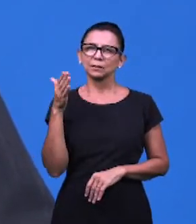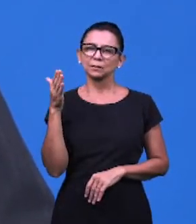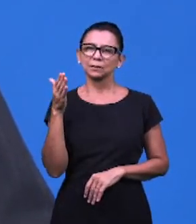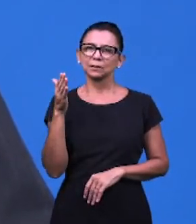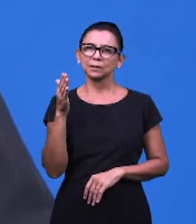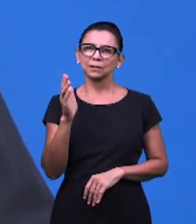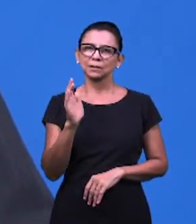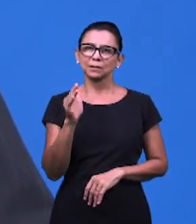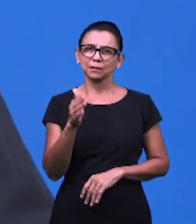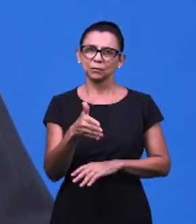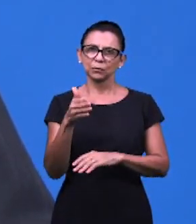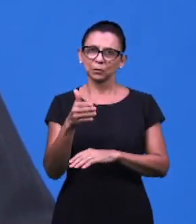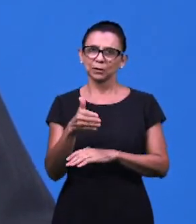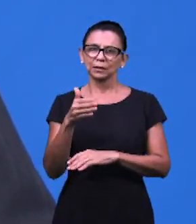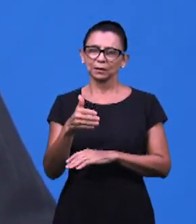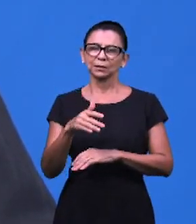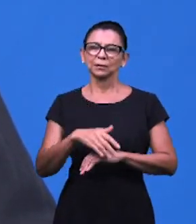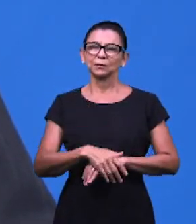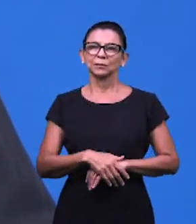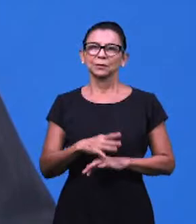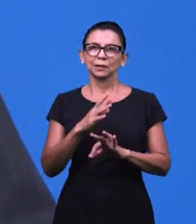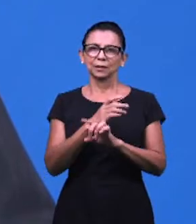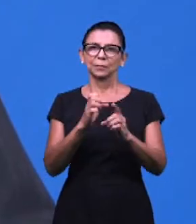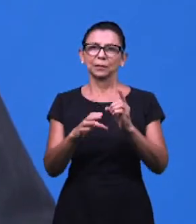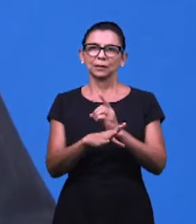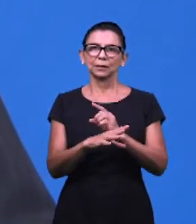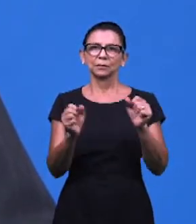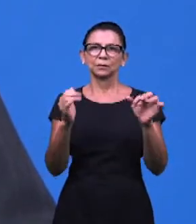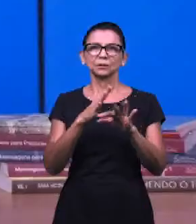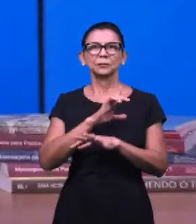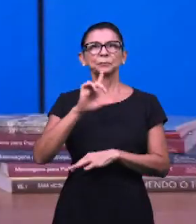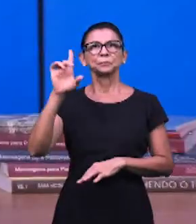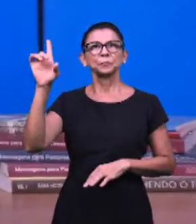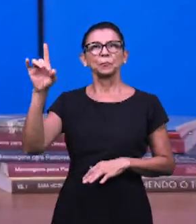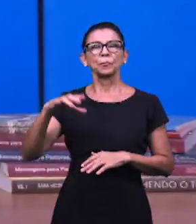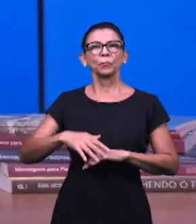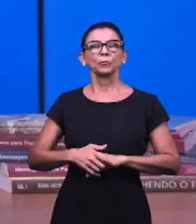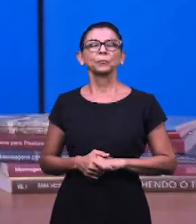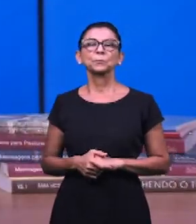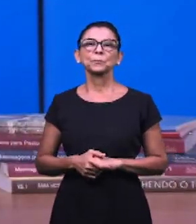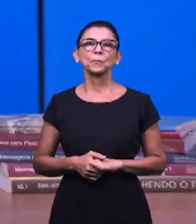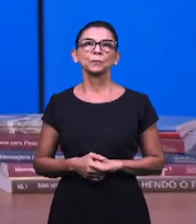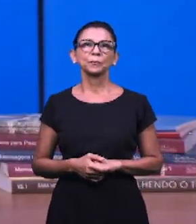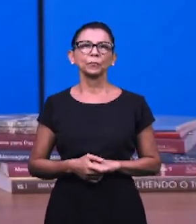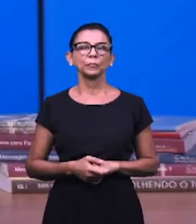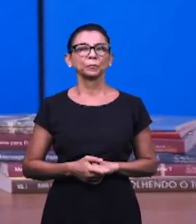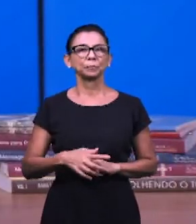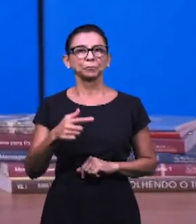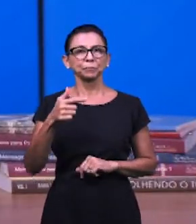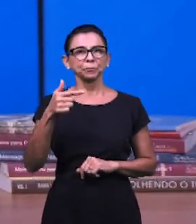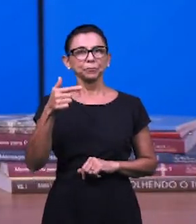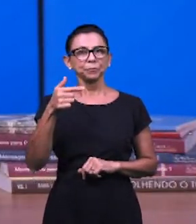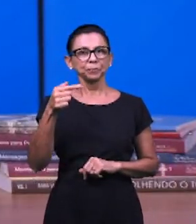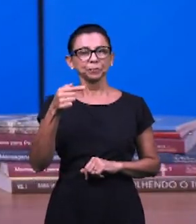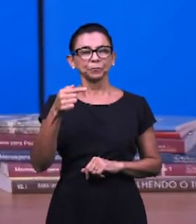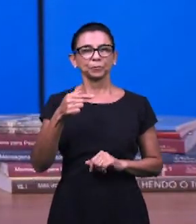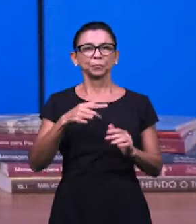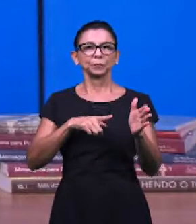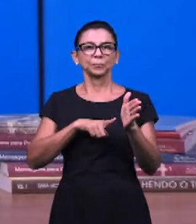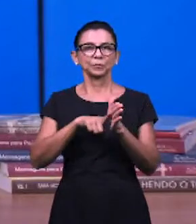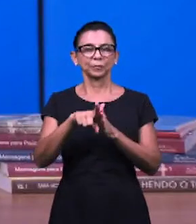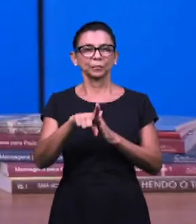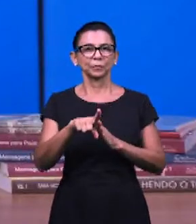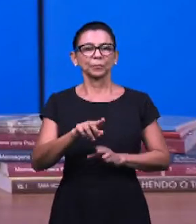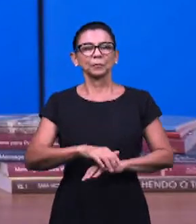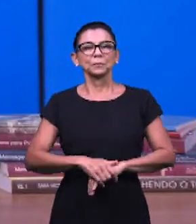frequente nas nossas escolas bíblicas dominicais. Glória a Deus. Sim, irmãos, a nossa última pergunta, ou sétima pergunta,